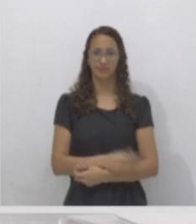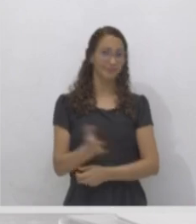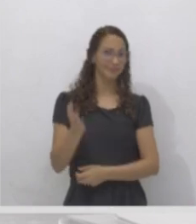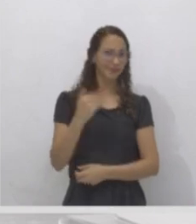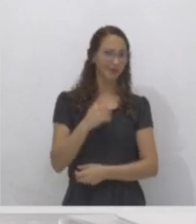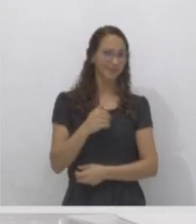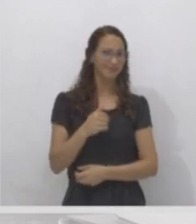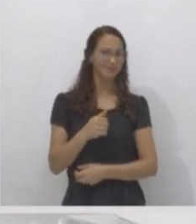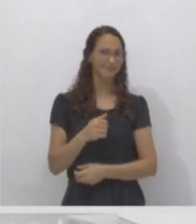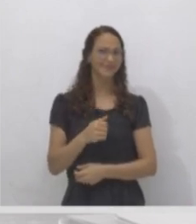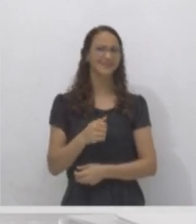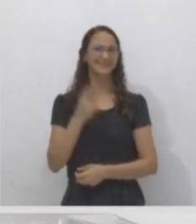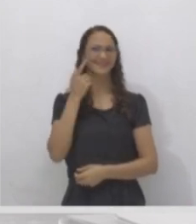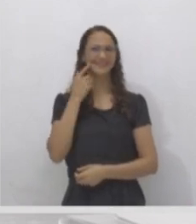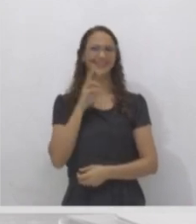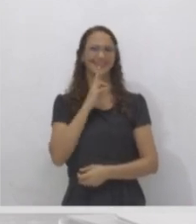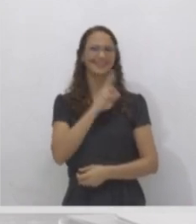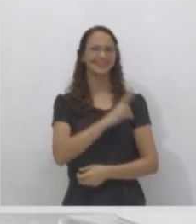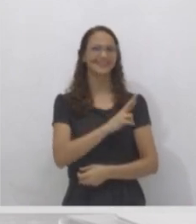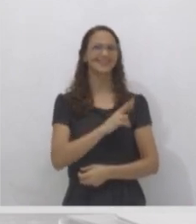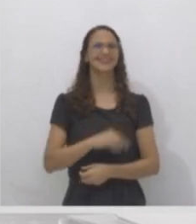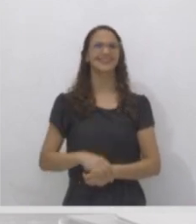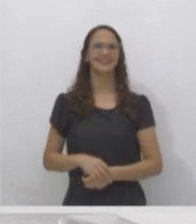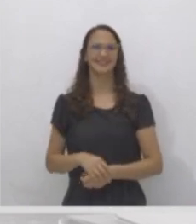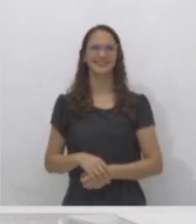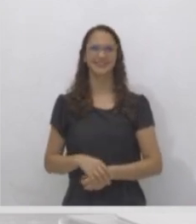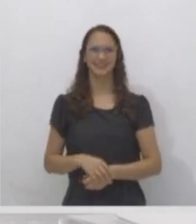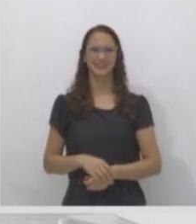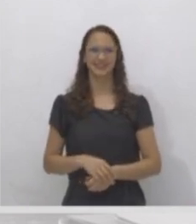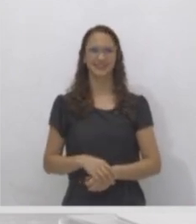pessoal? Vamos à resposta.